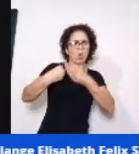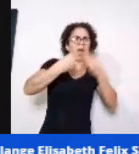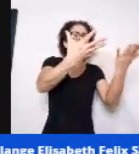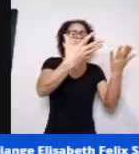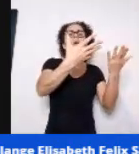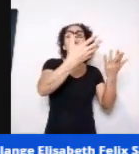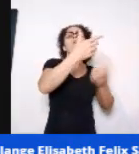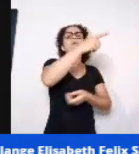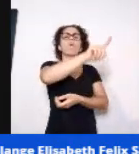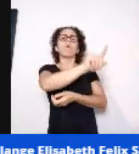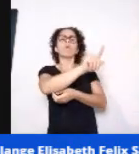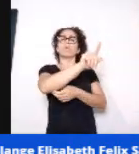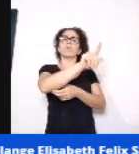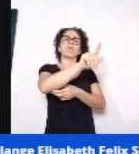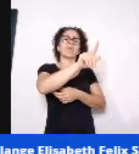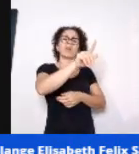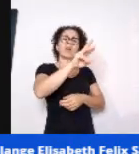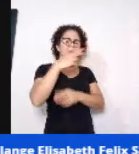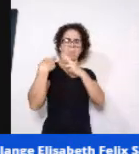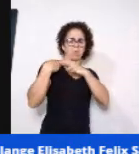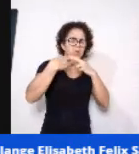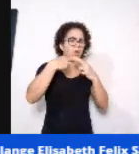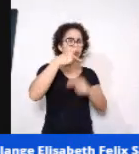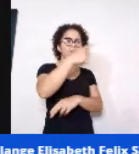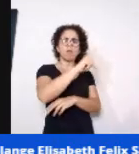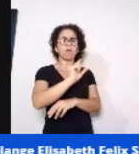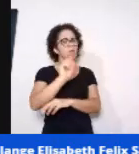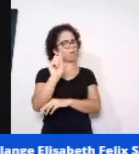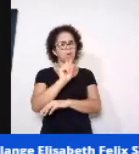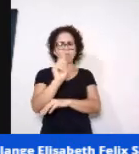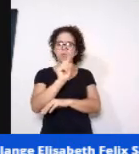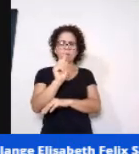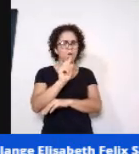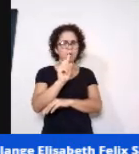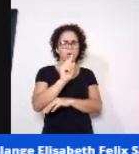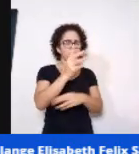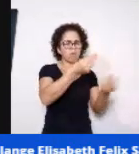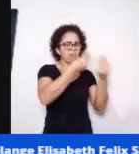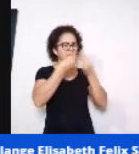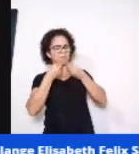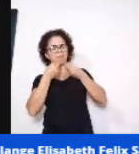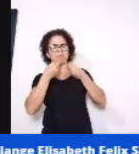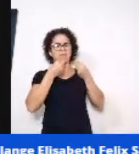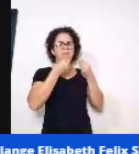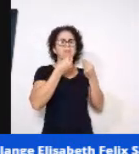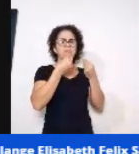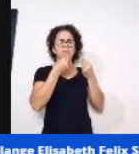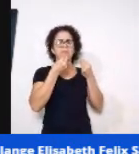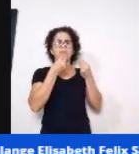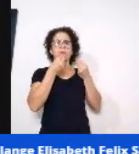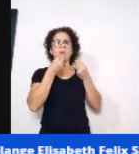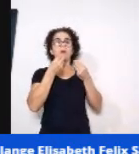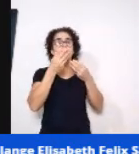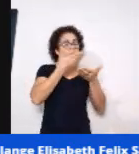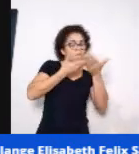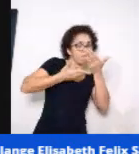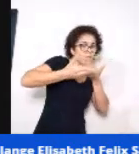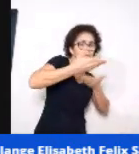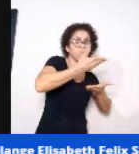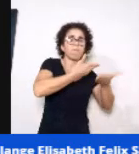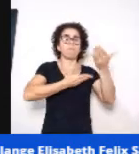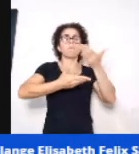de receber de volta, que não é dele. Não é responsabilidade dele devolver para você. Isso faz parte das nossas relações.